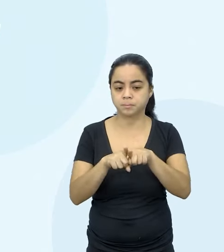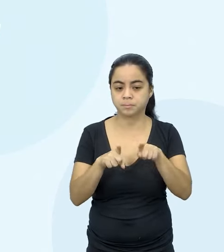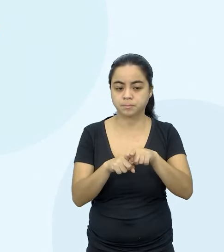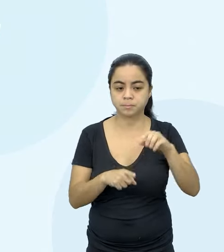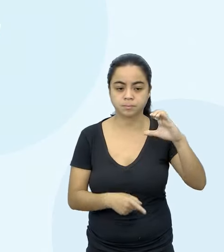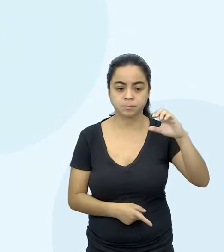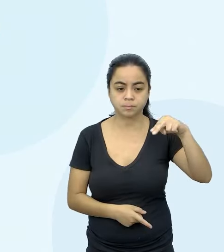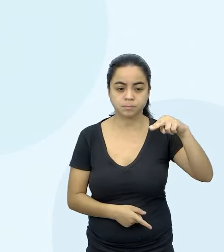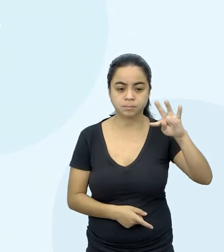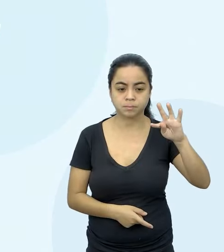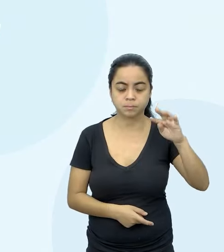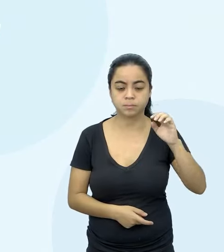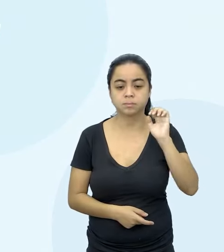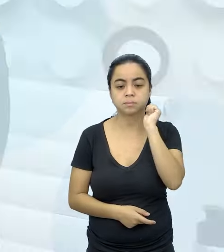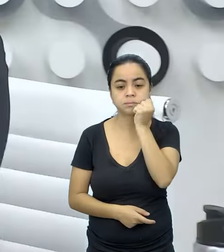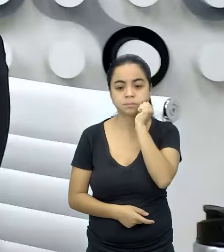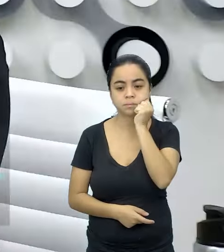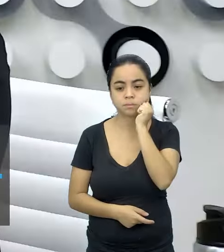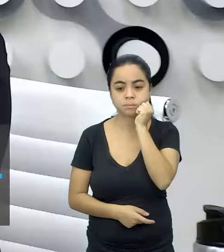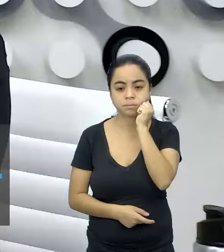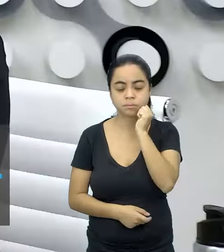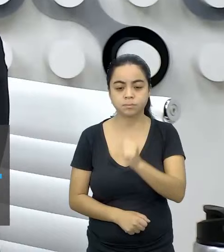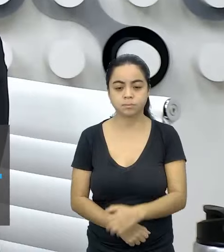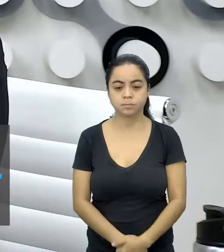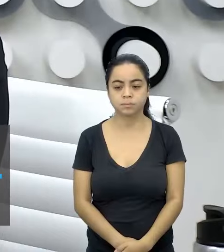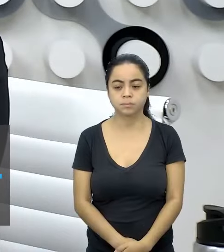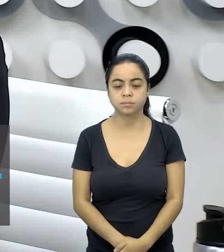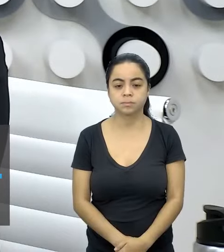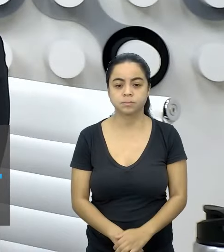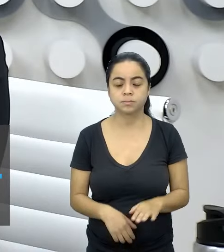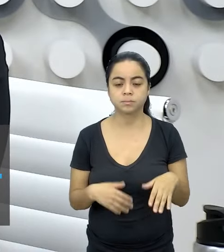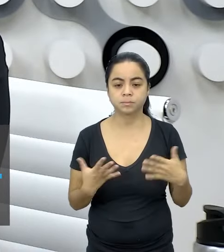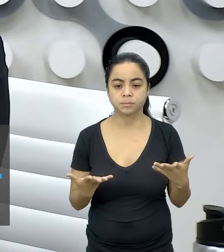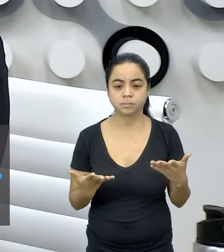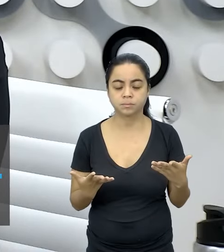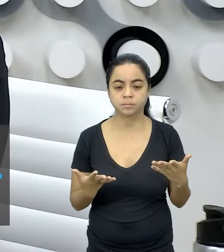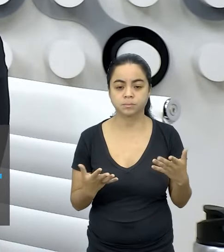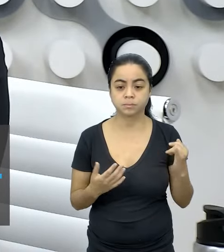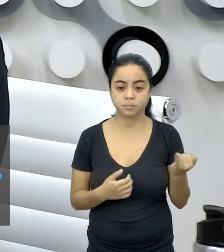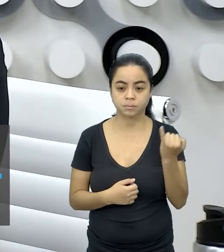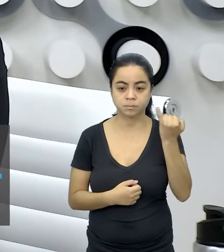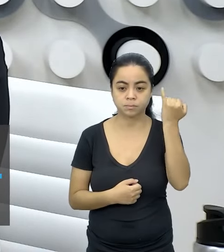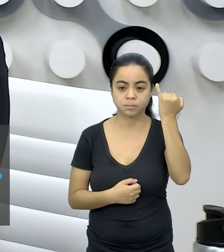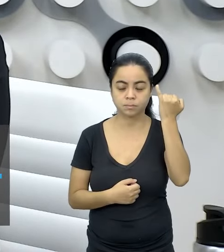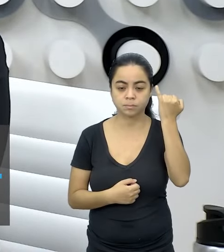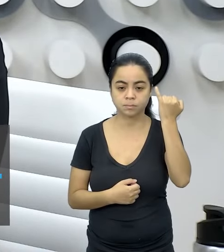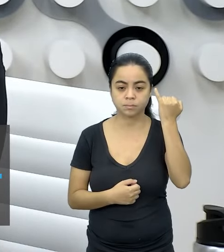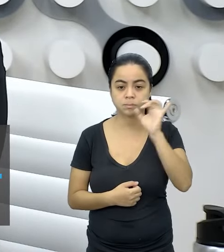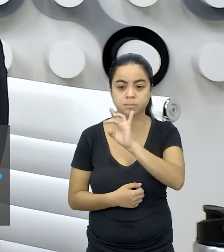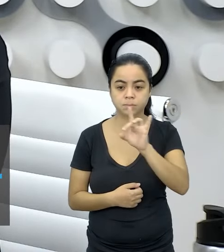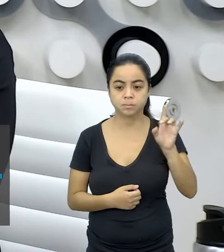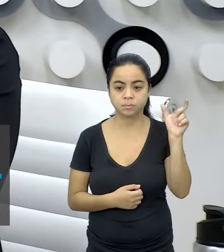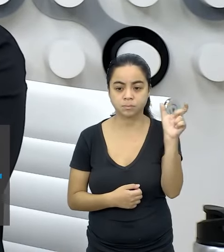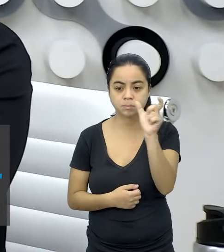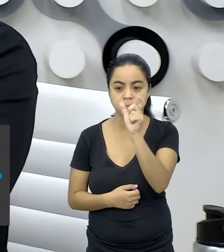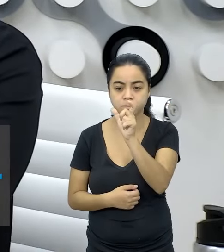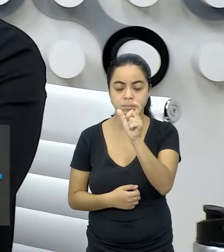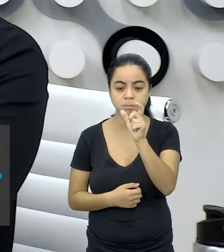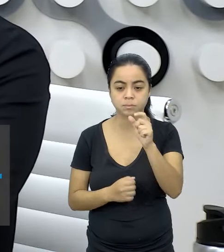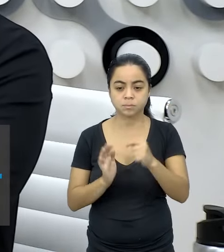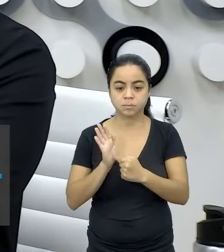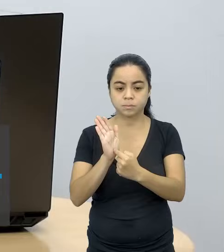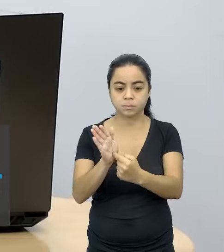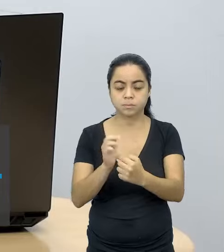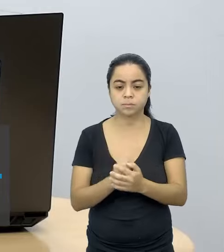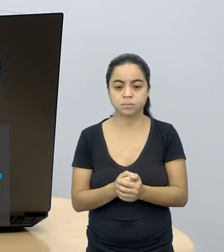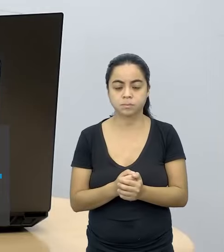E CNT, que é ciência da natureza e suas tecnologias. Então, sempre importante dessas siglas que vão aparecer aí bastante para nós, né,